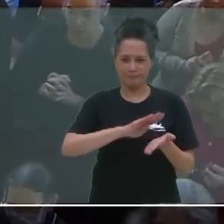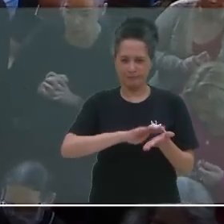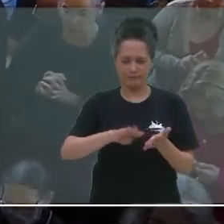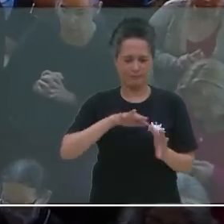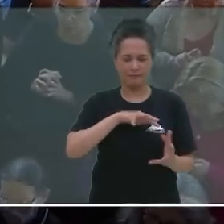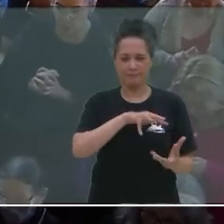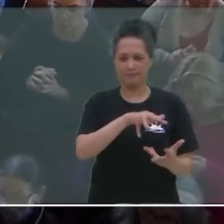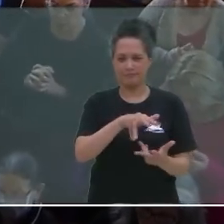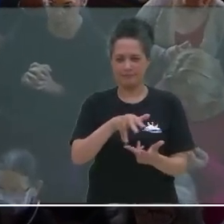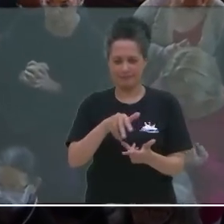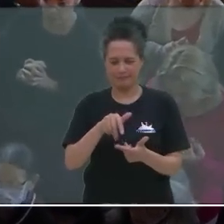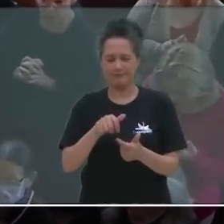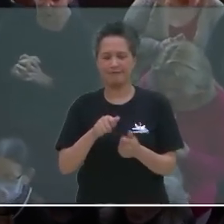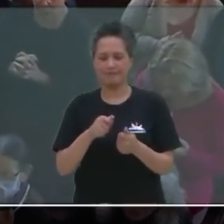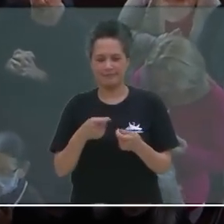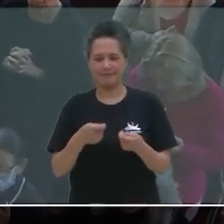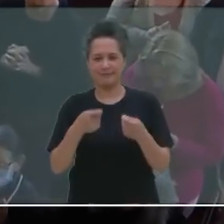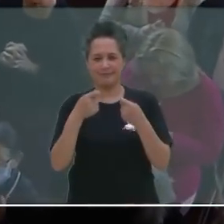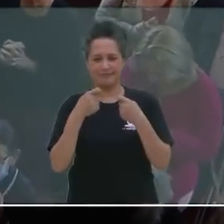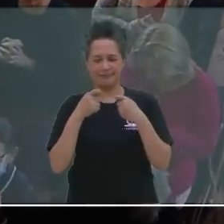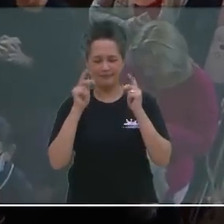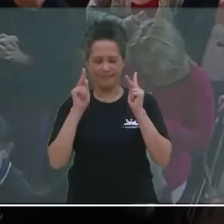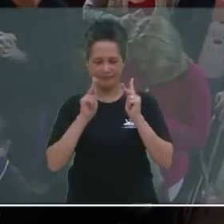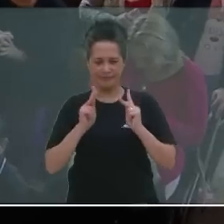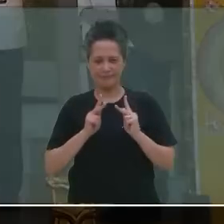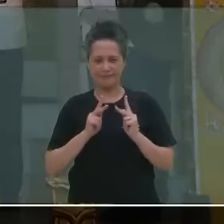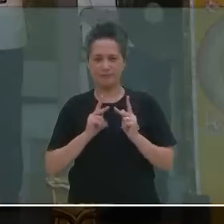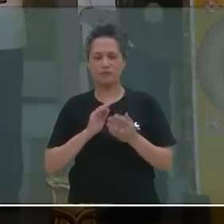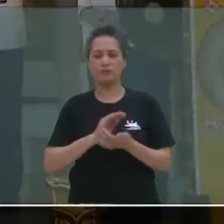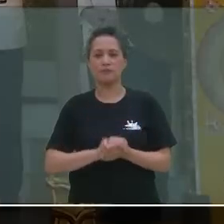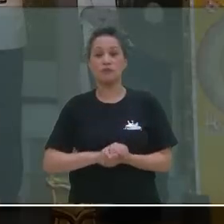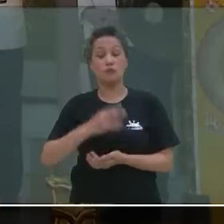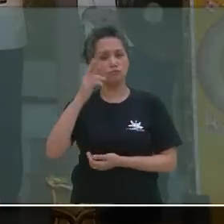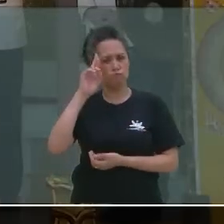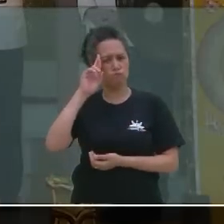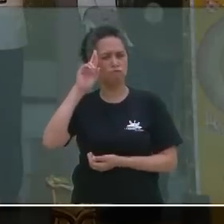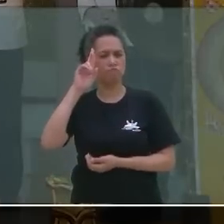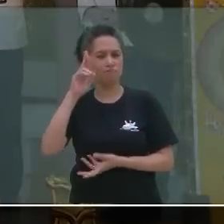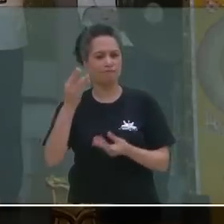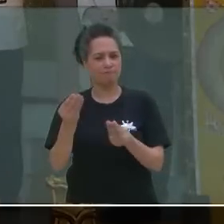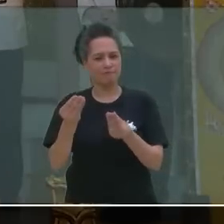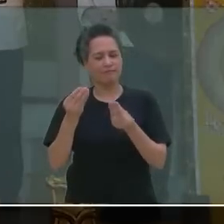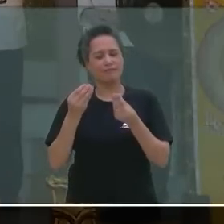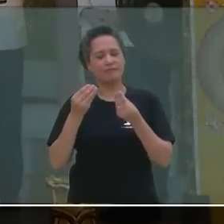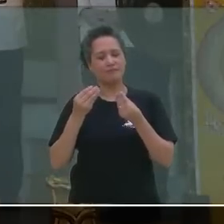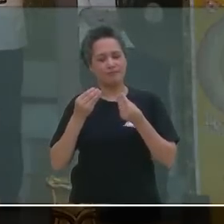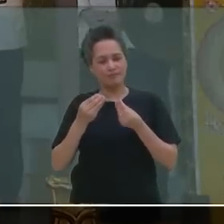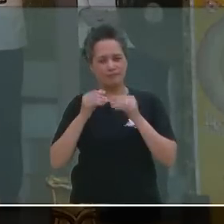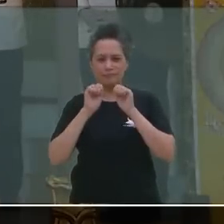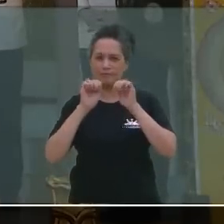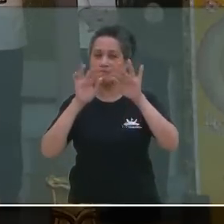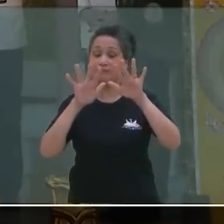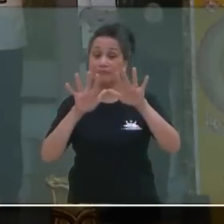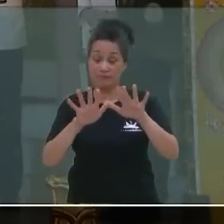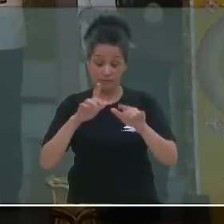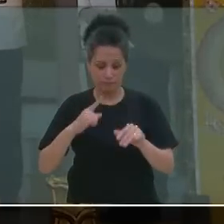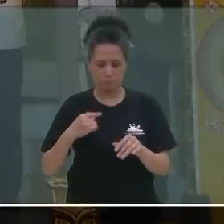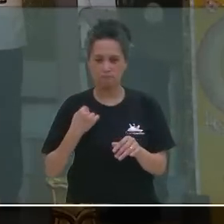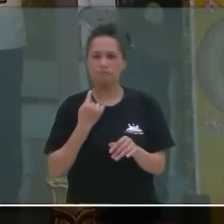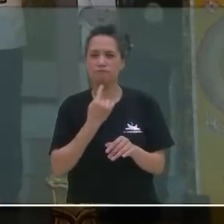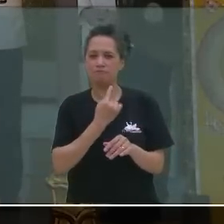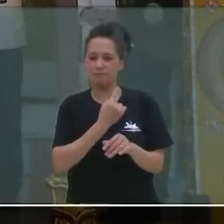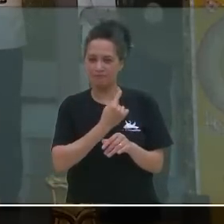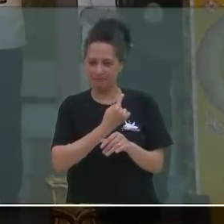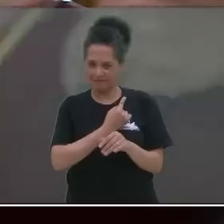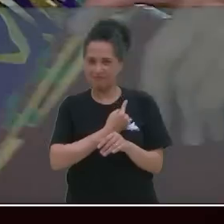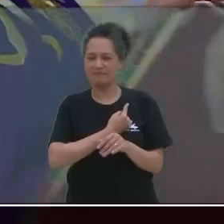o pecado do mundo, dai-nos a paz. O Senhor dará a sua bênção e nossa terra o seu